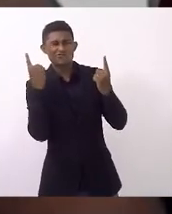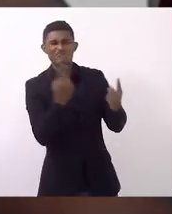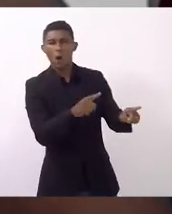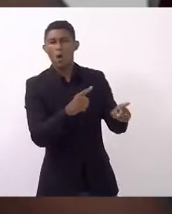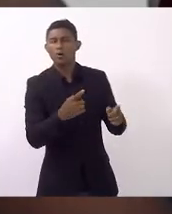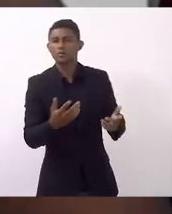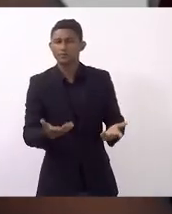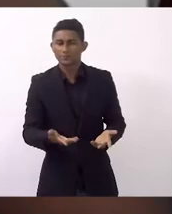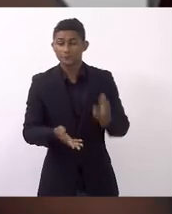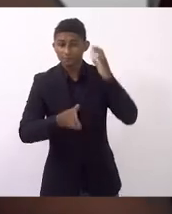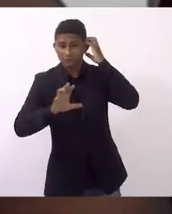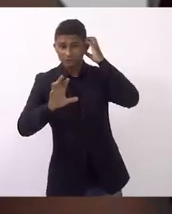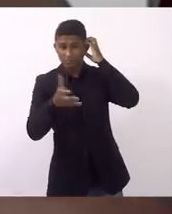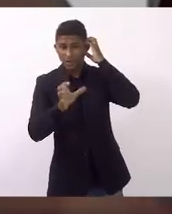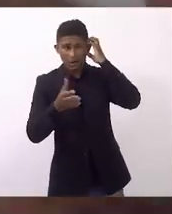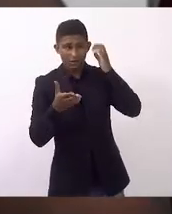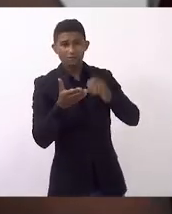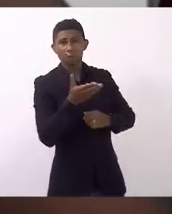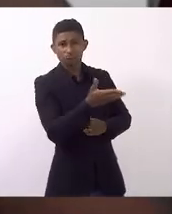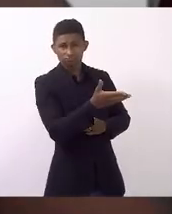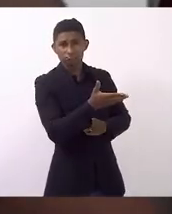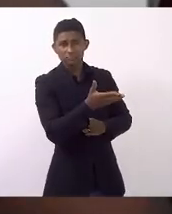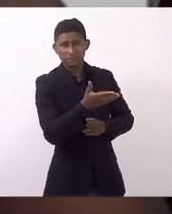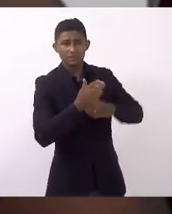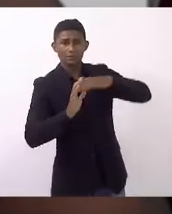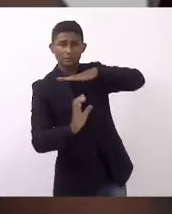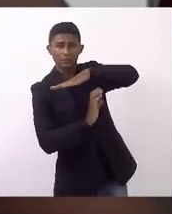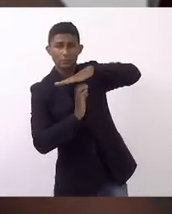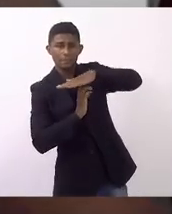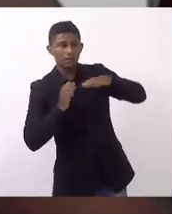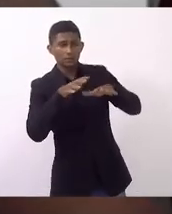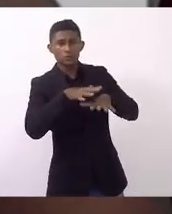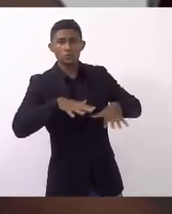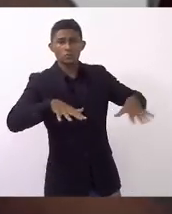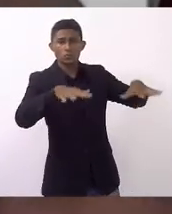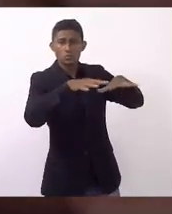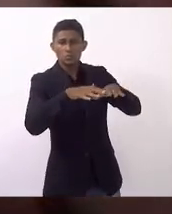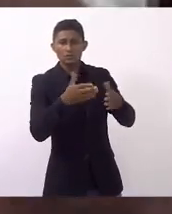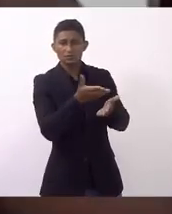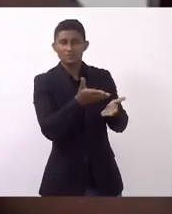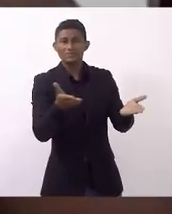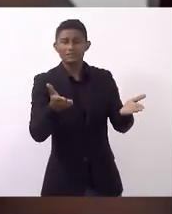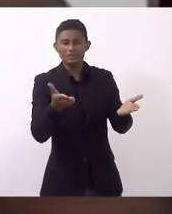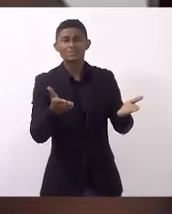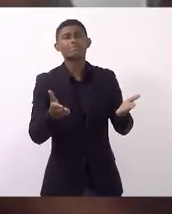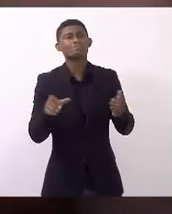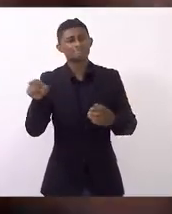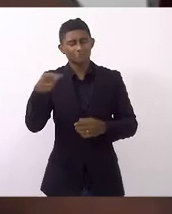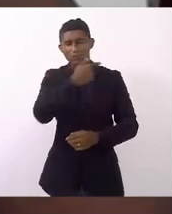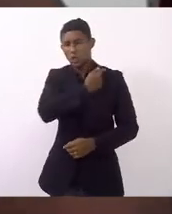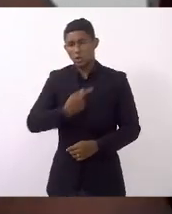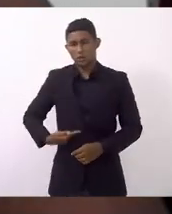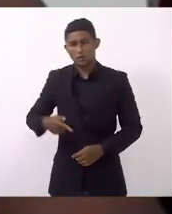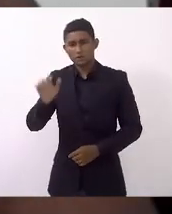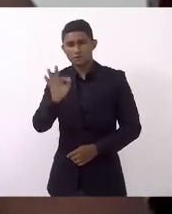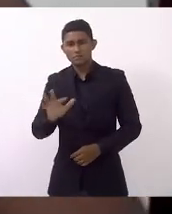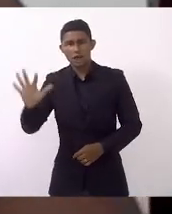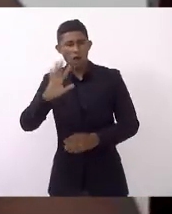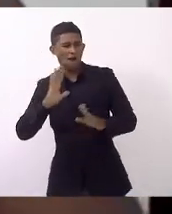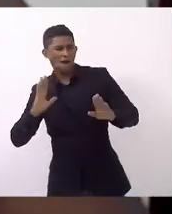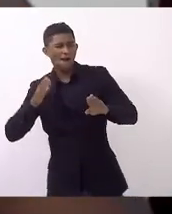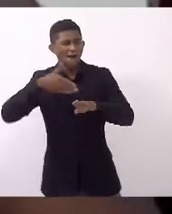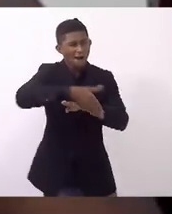A rádio tem sido, e toda a empresa, alvo de uma interferência virulenta e violenta